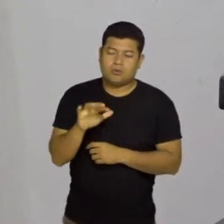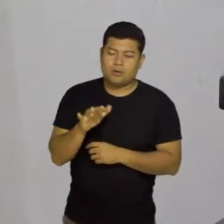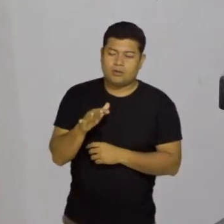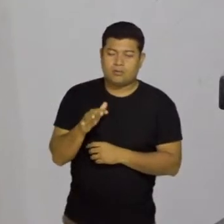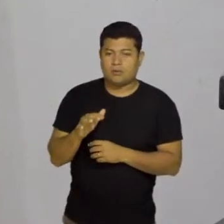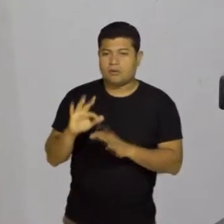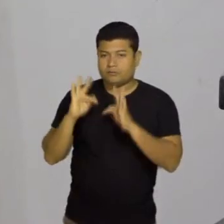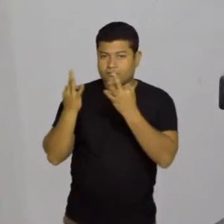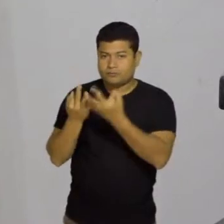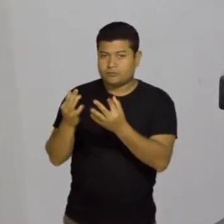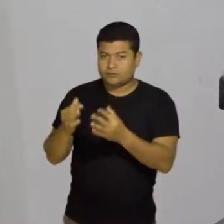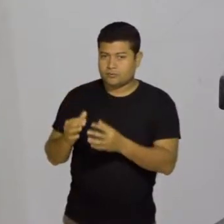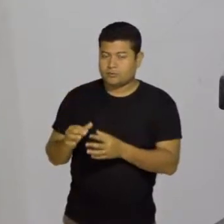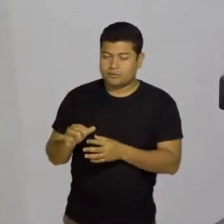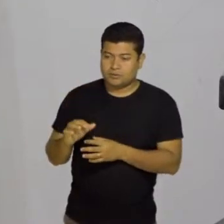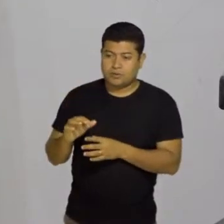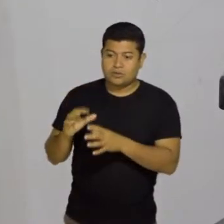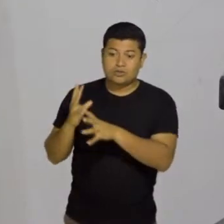que é algo em torno de